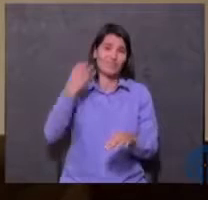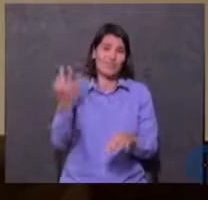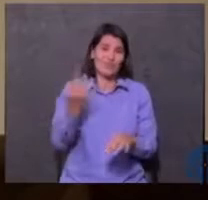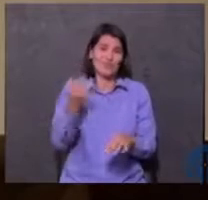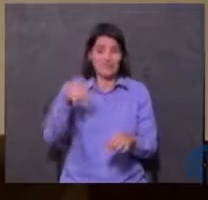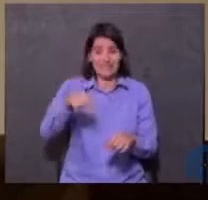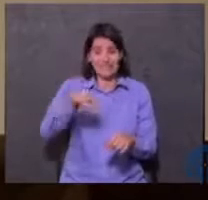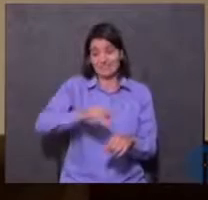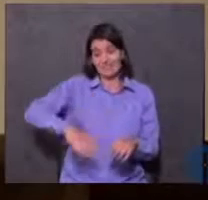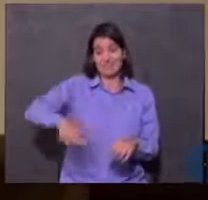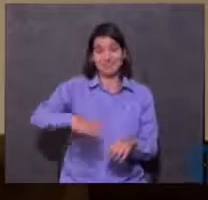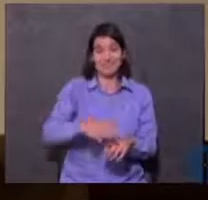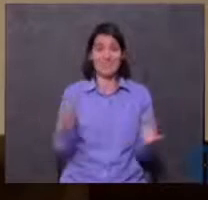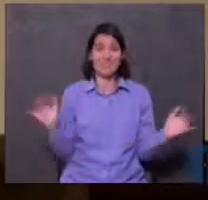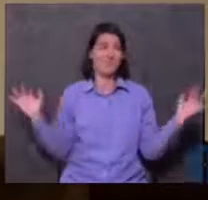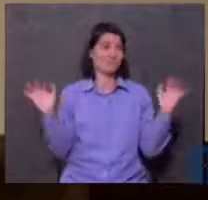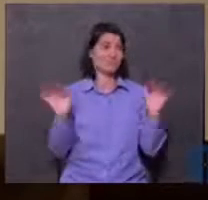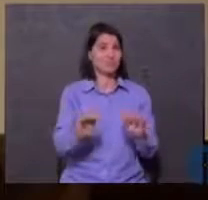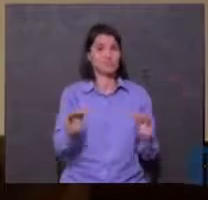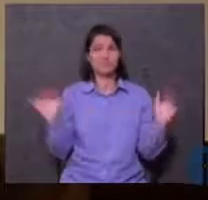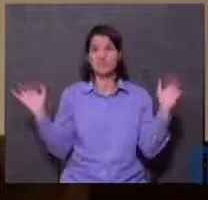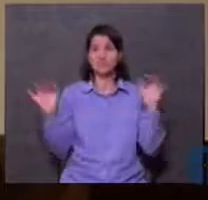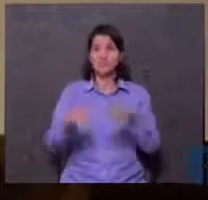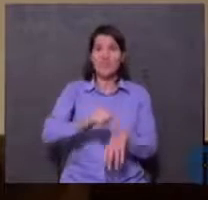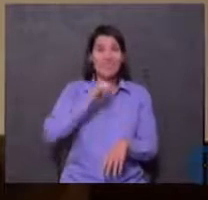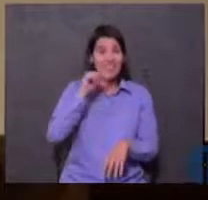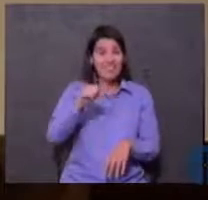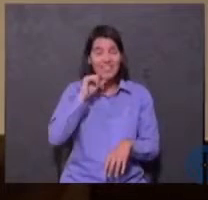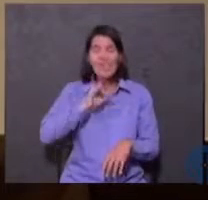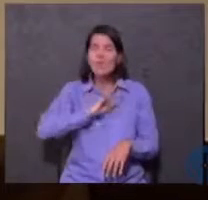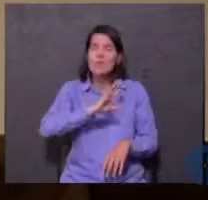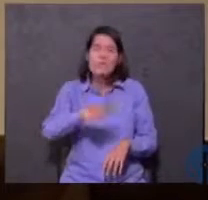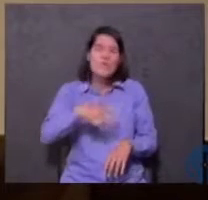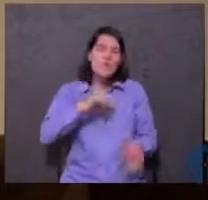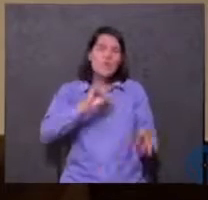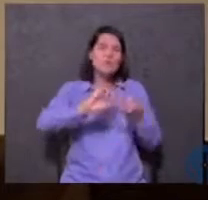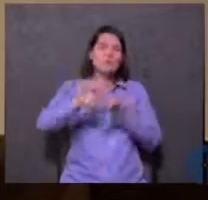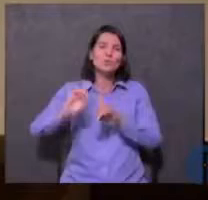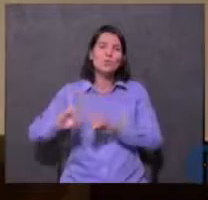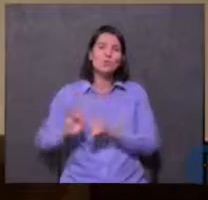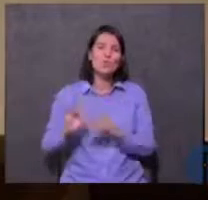lugar e tempo, vindos de todas as partes do mundo.